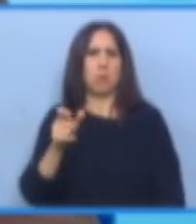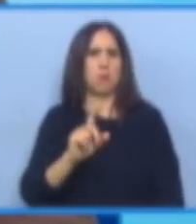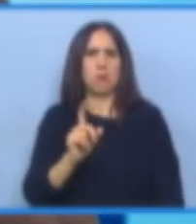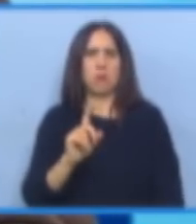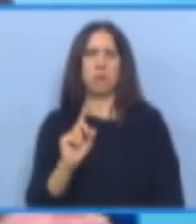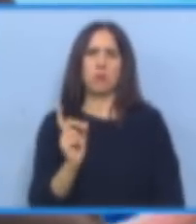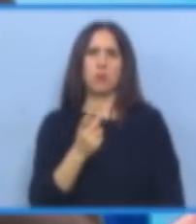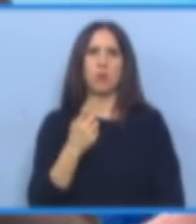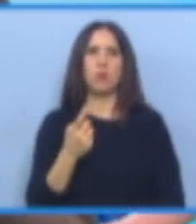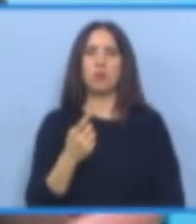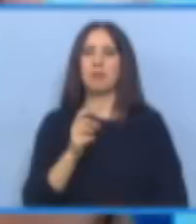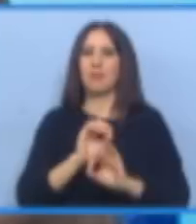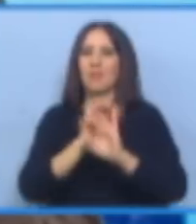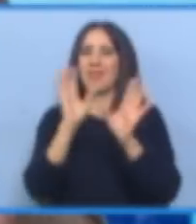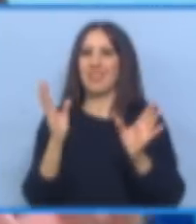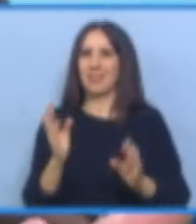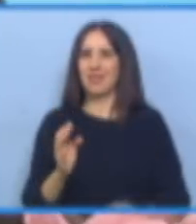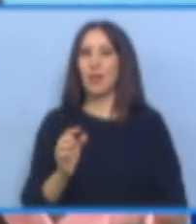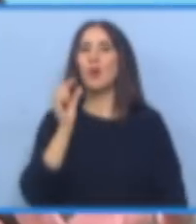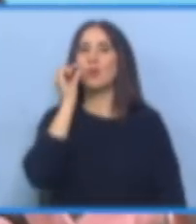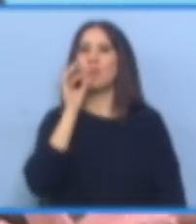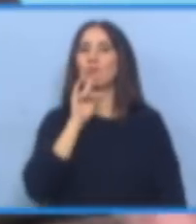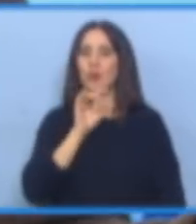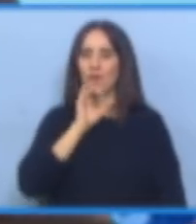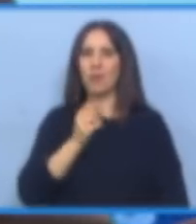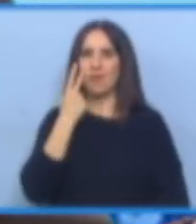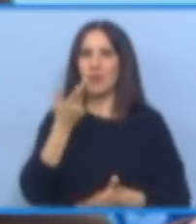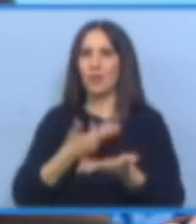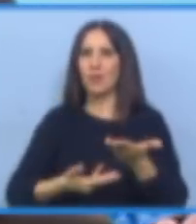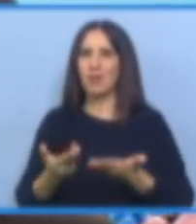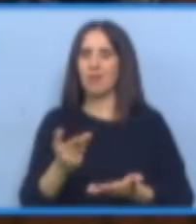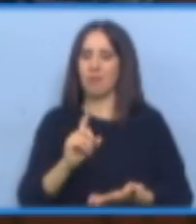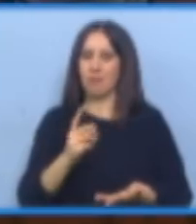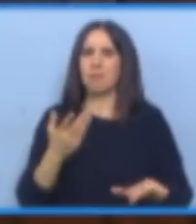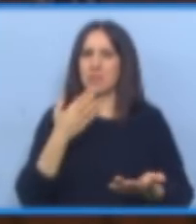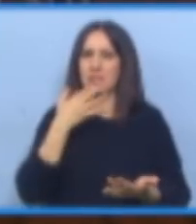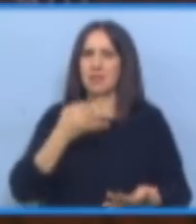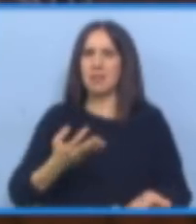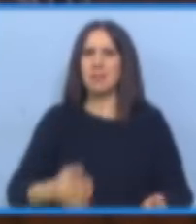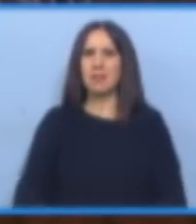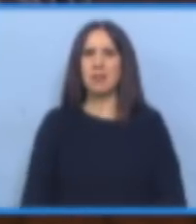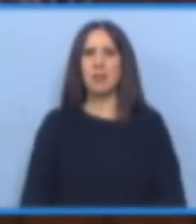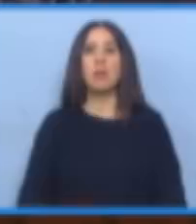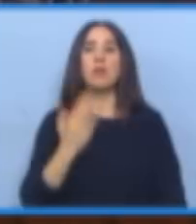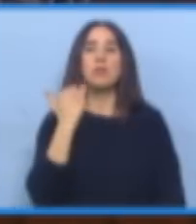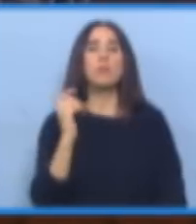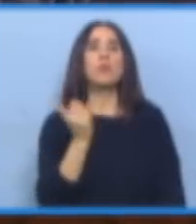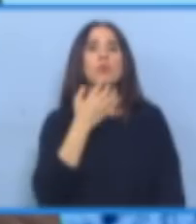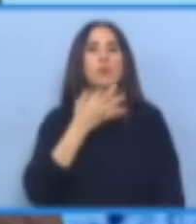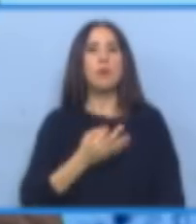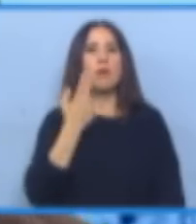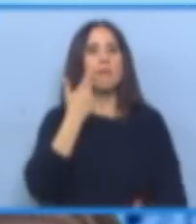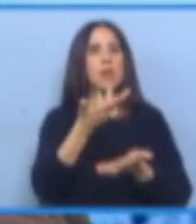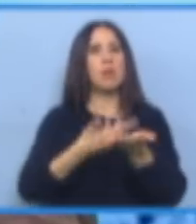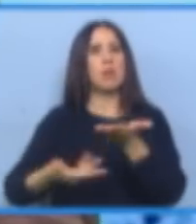é para toda... E é tão evidente. Então os pais não dão a vida pelos filhos, com certeza, quer dizer. E toda a gente é chamada a dar um bocado a vida uns pelos